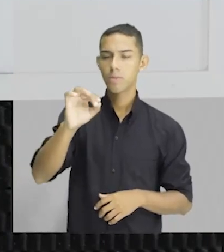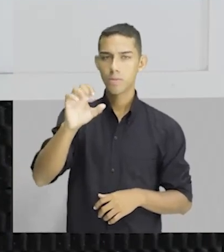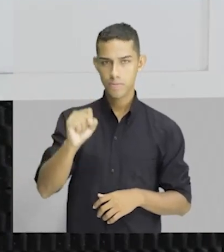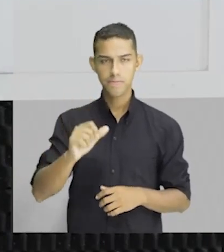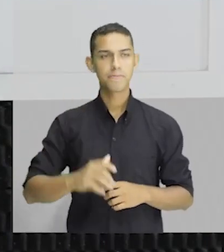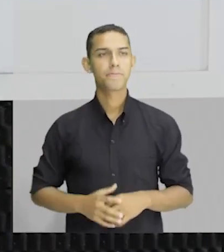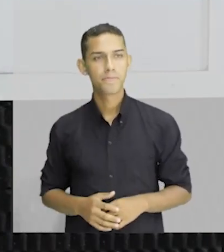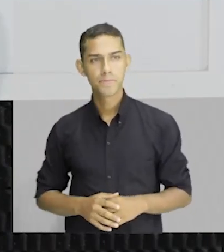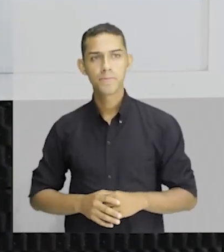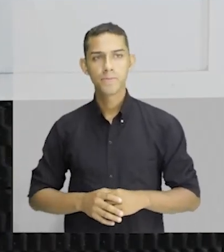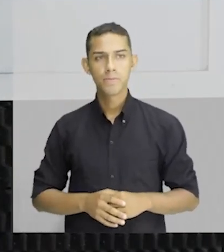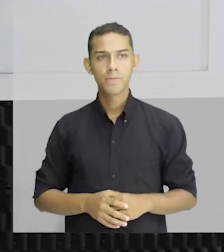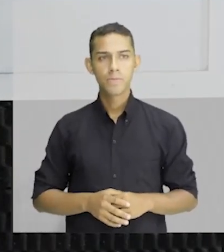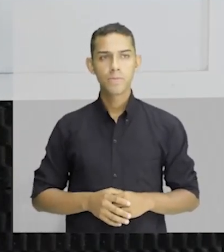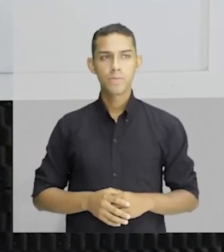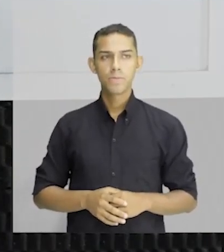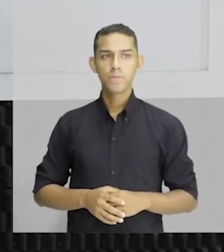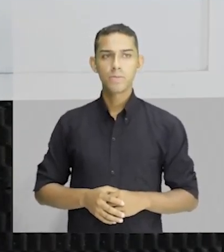Pronto.